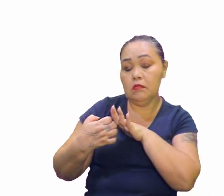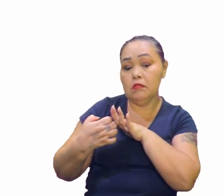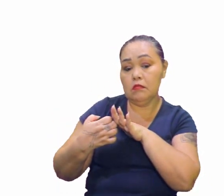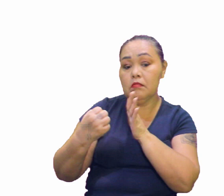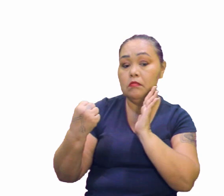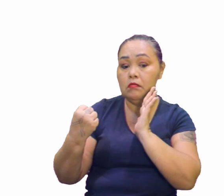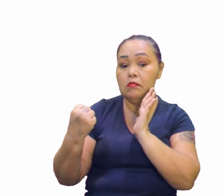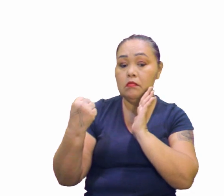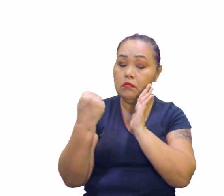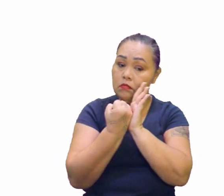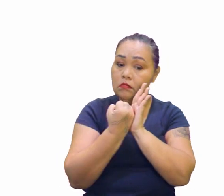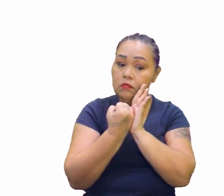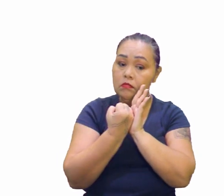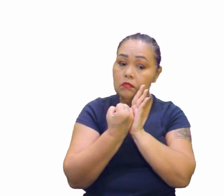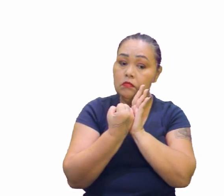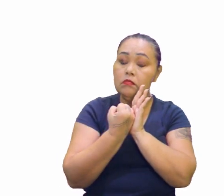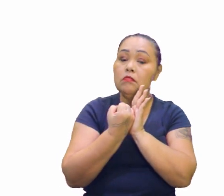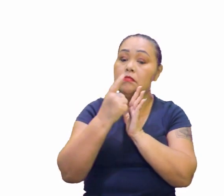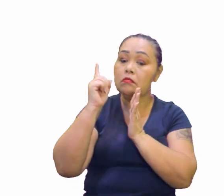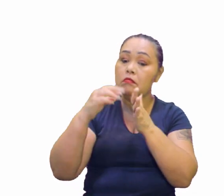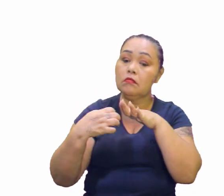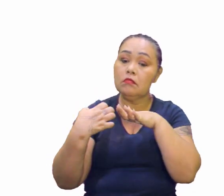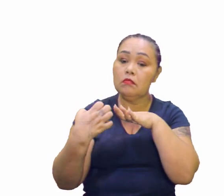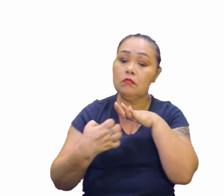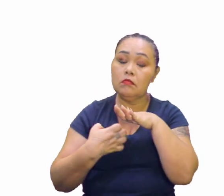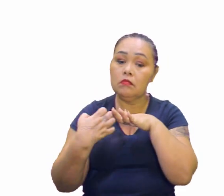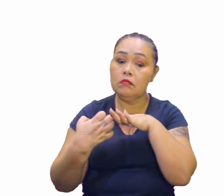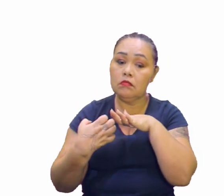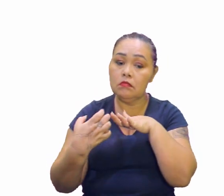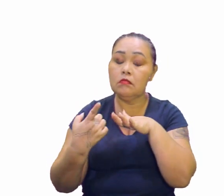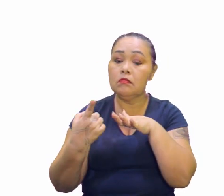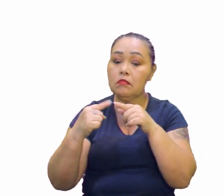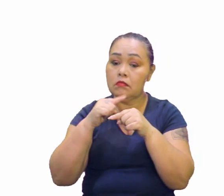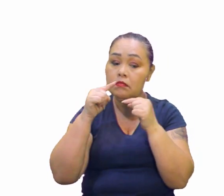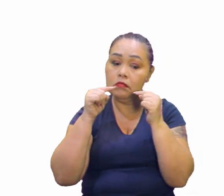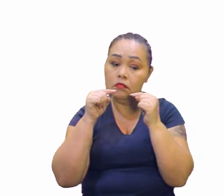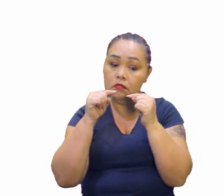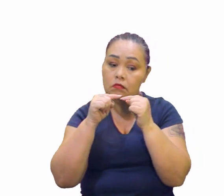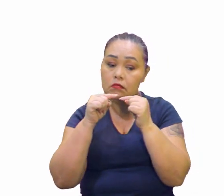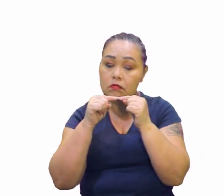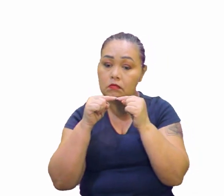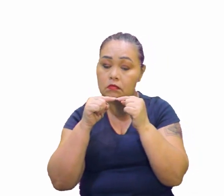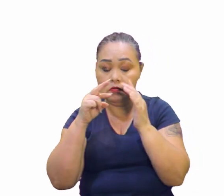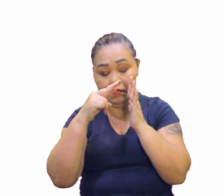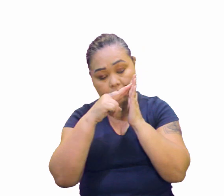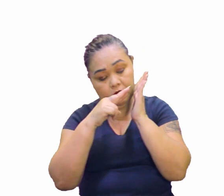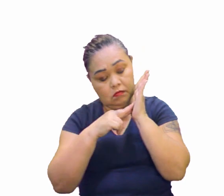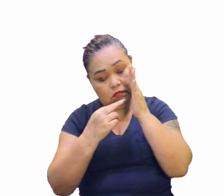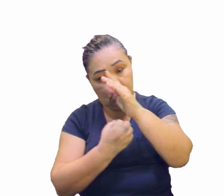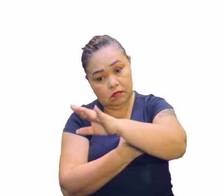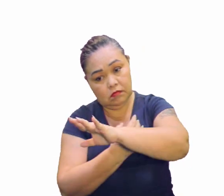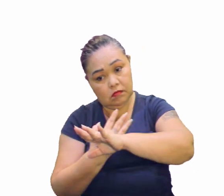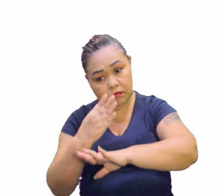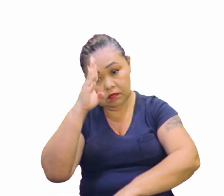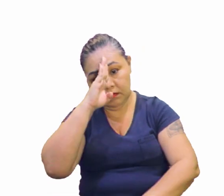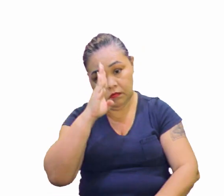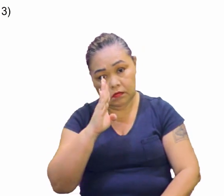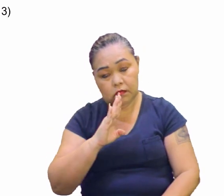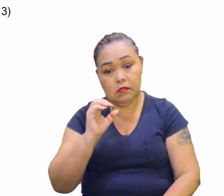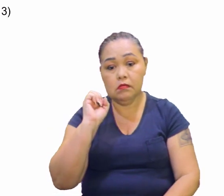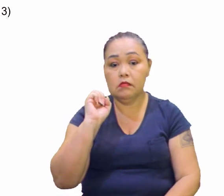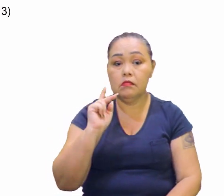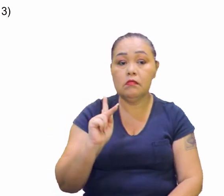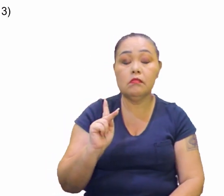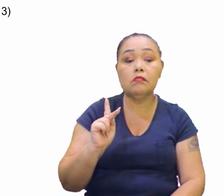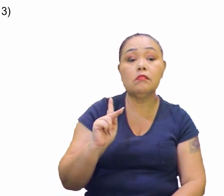selos certificadores são empresas que estão de acordo com as regras ambientais do Brasil,